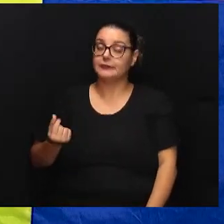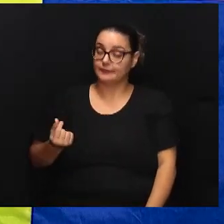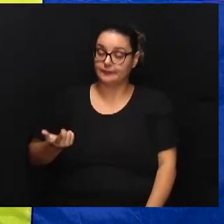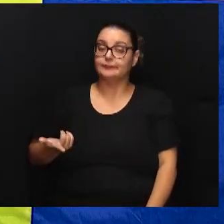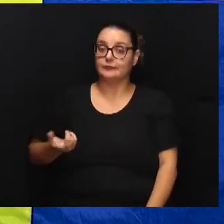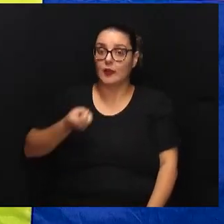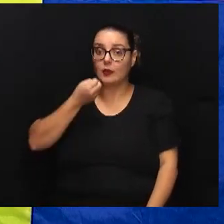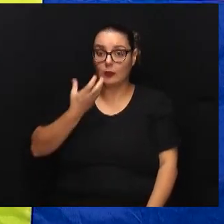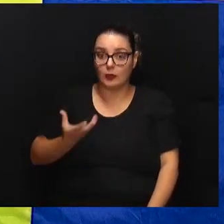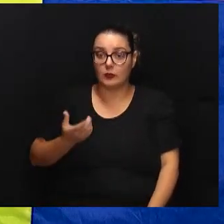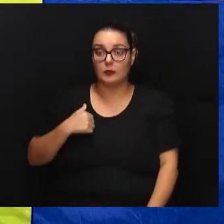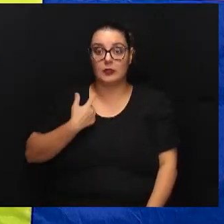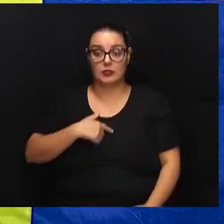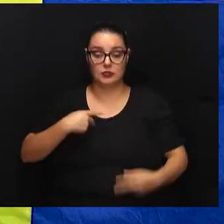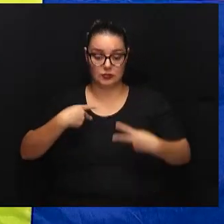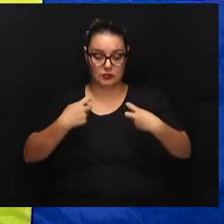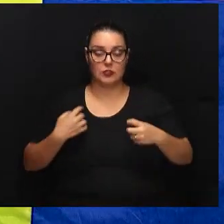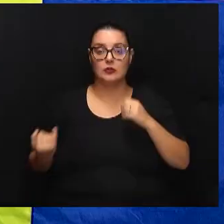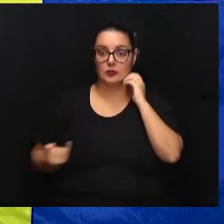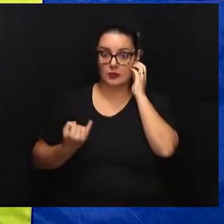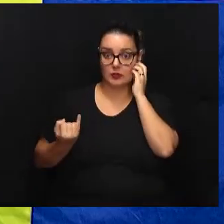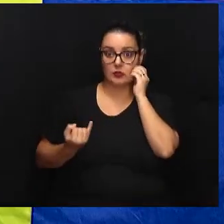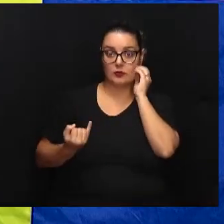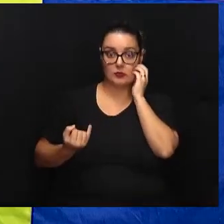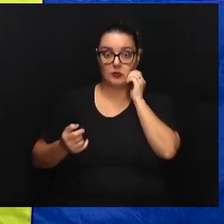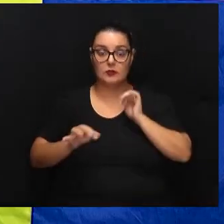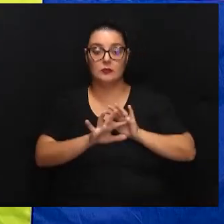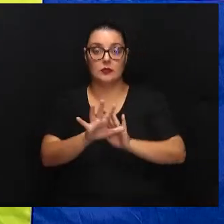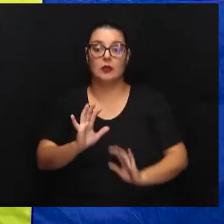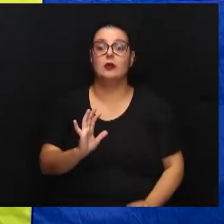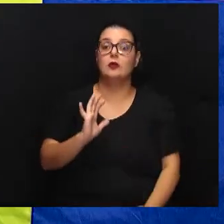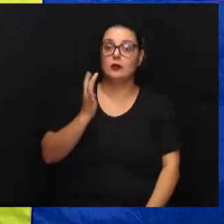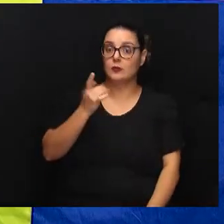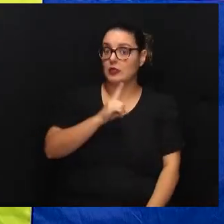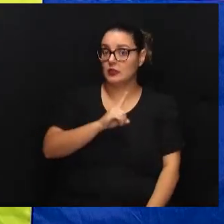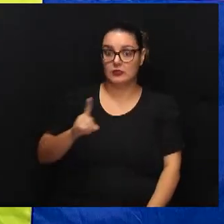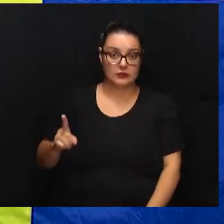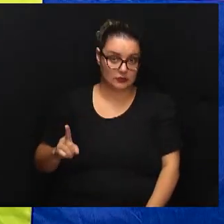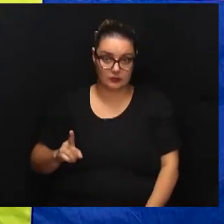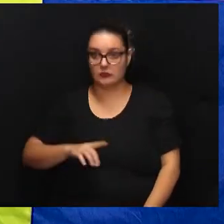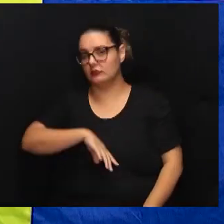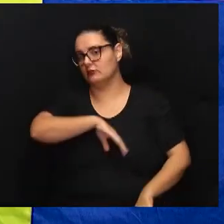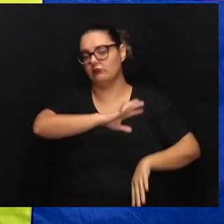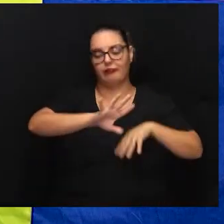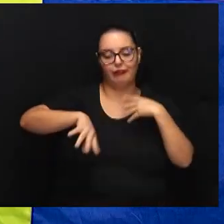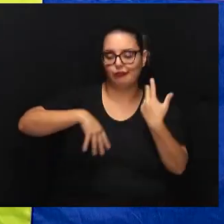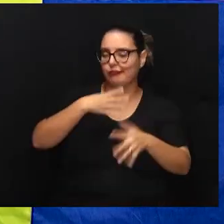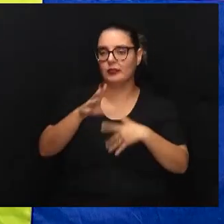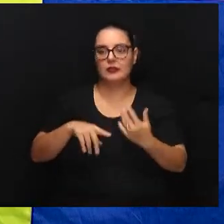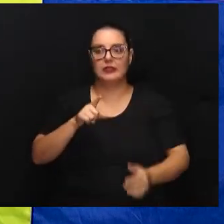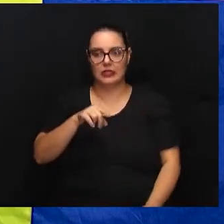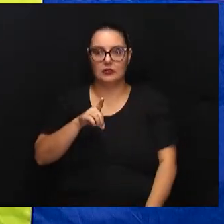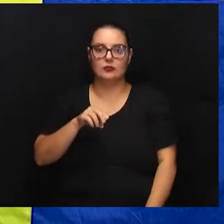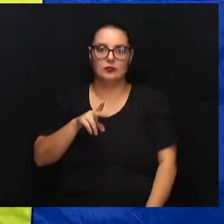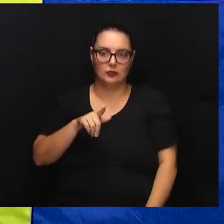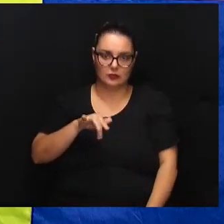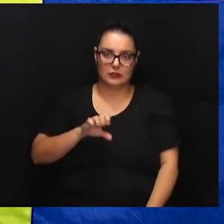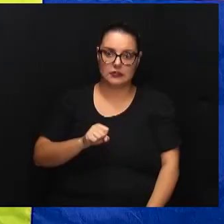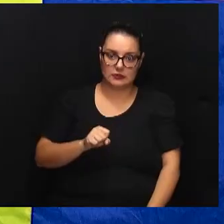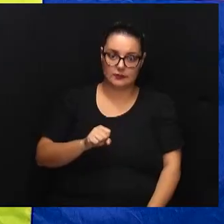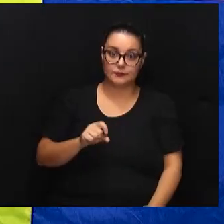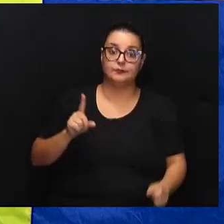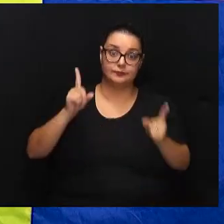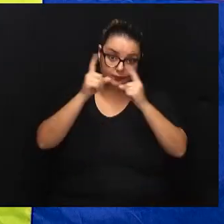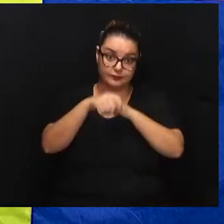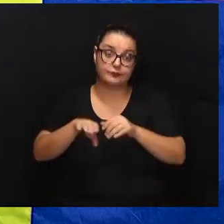parada ela deve acontecer não aos trancos e barrancos, né, Douglas, dificilmente vem. E nesse momento que a gente teve